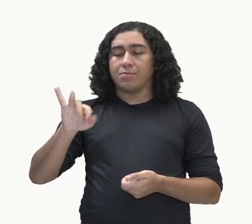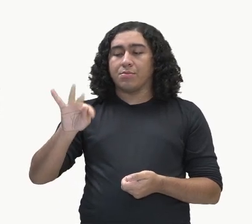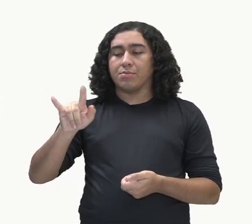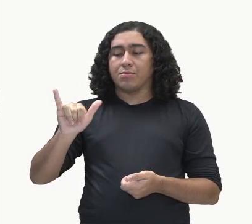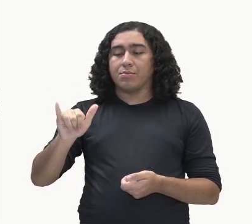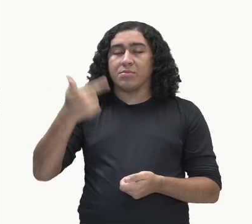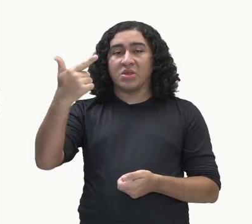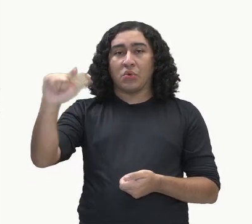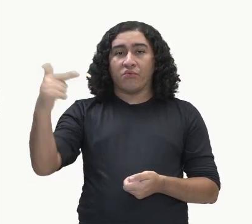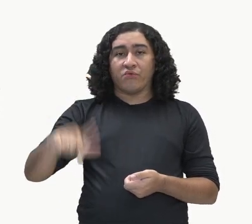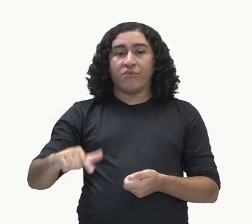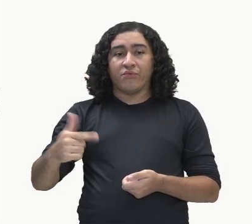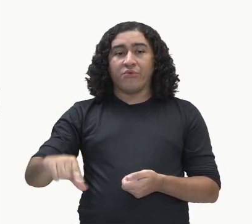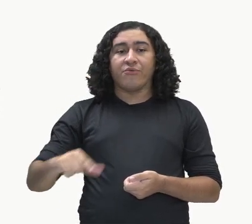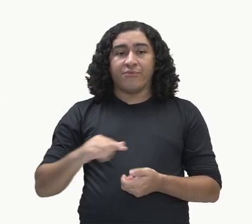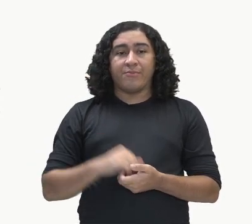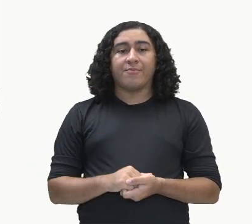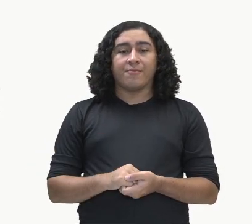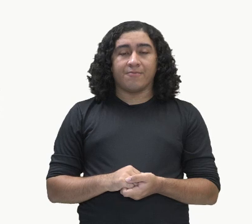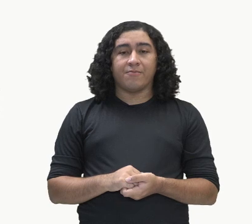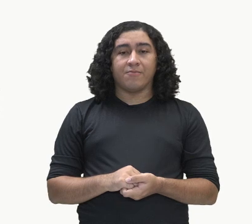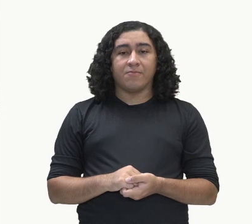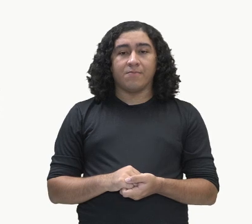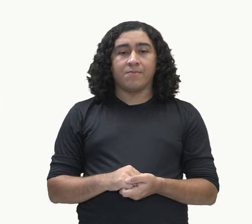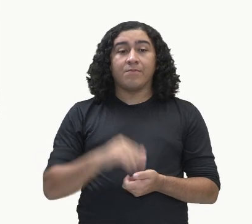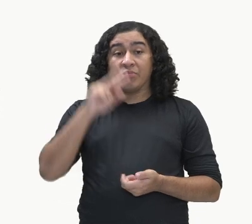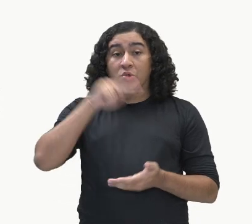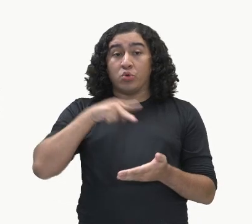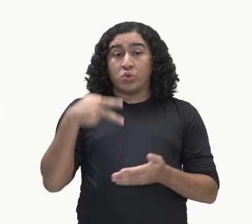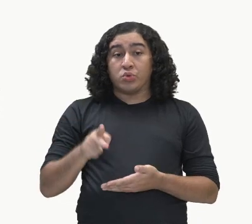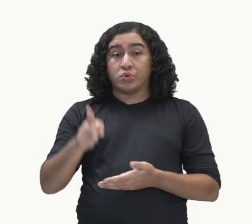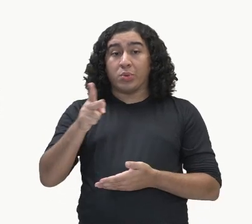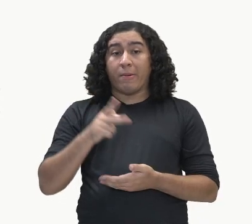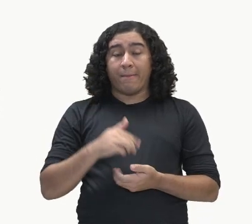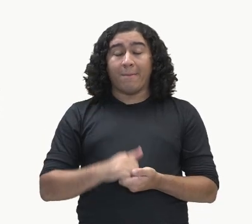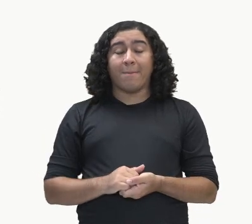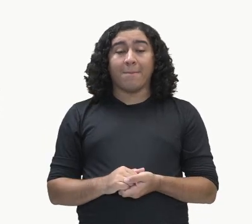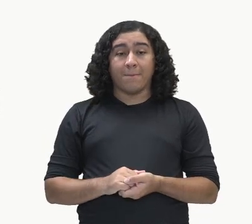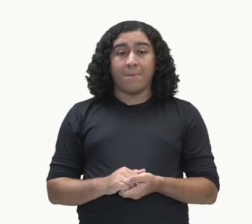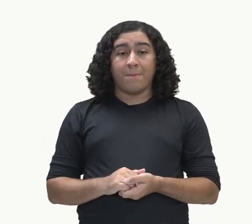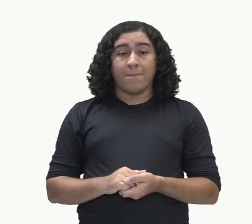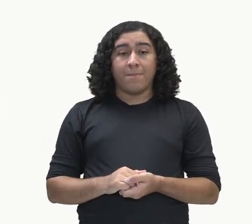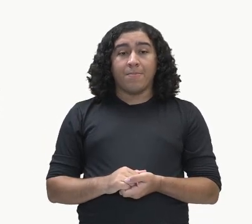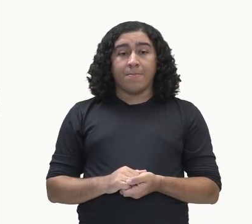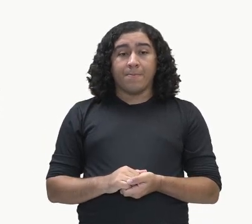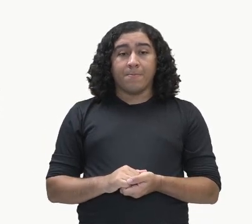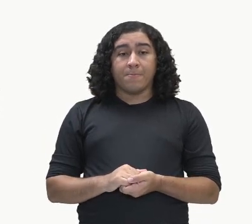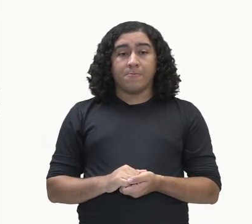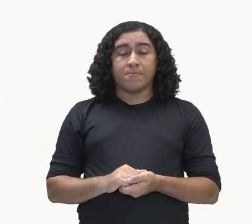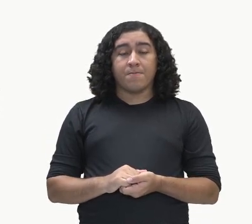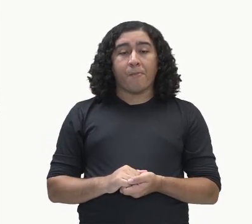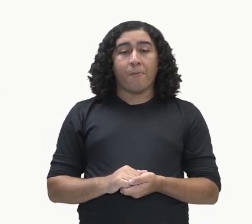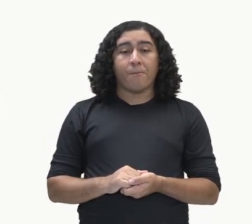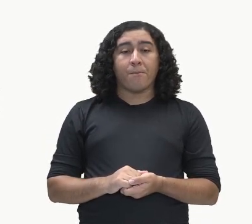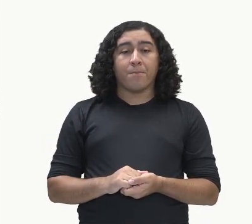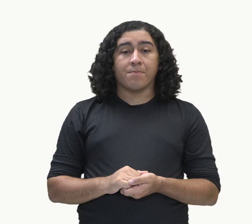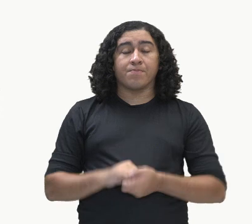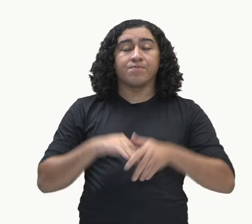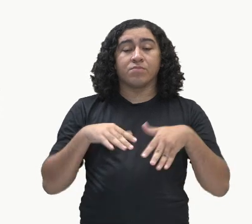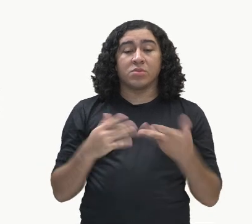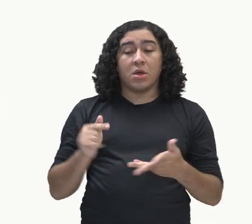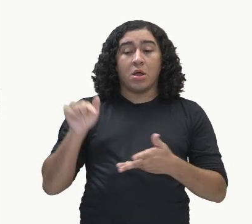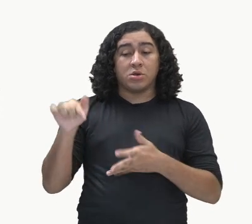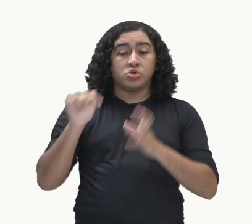do assunto. Within the broader categories of race and ethnicity. Ok? Então, essas classes aí, não